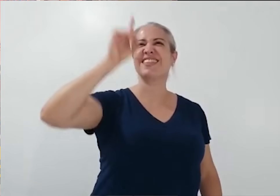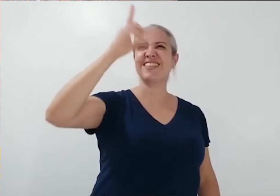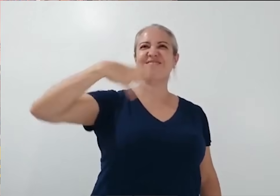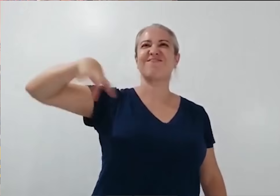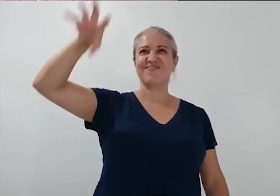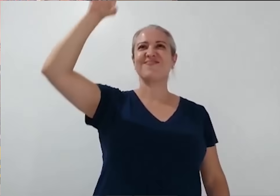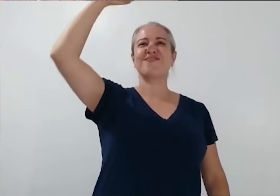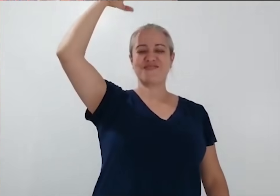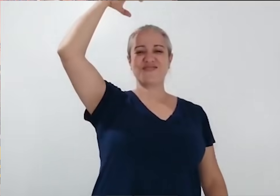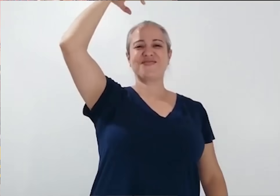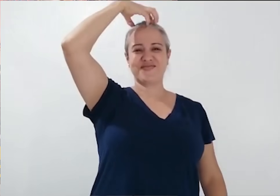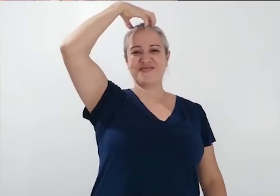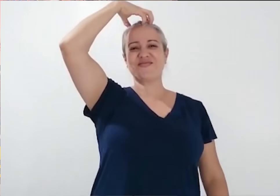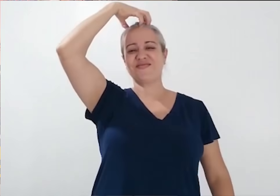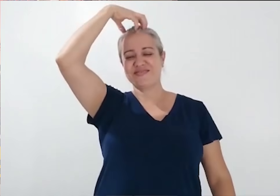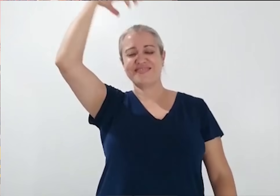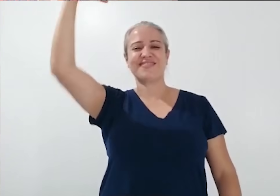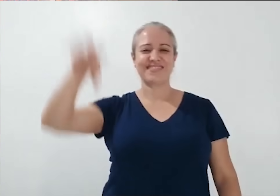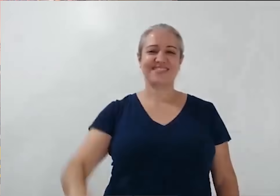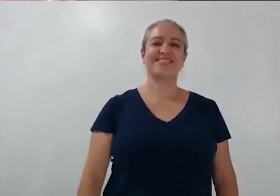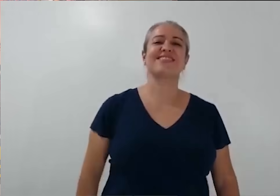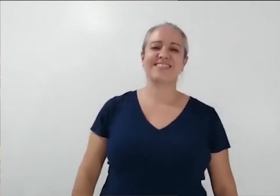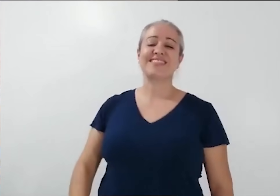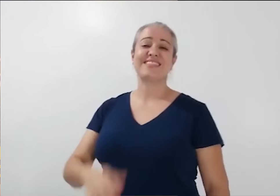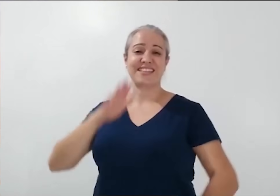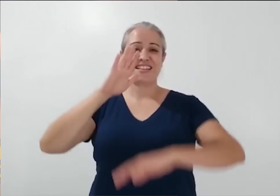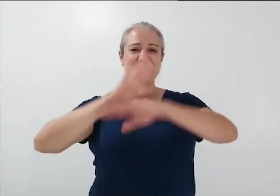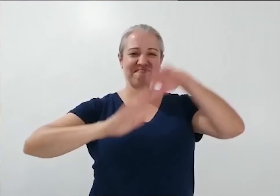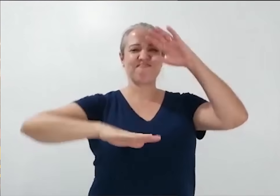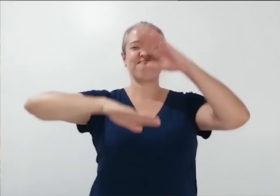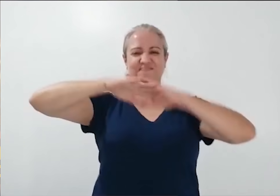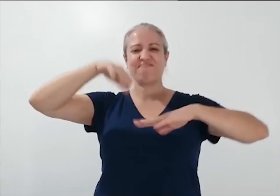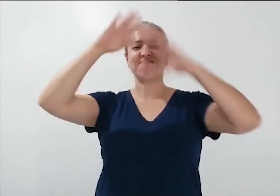Glória e honra ao Rei,